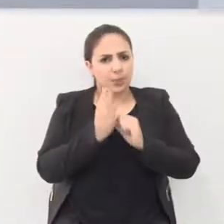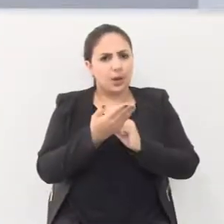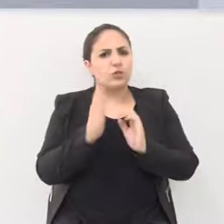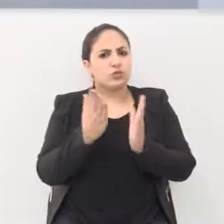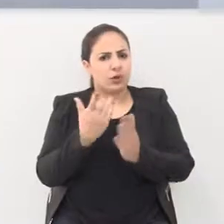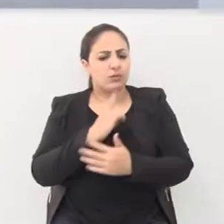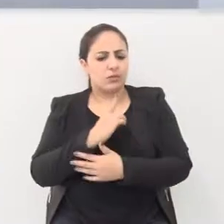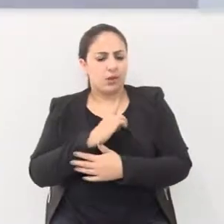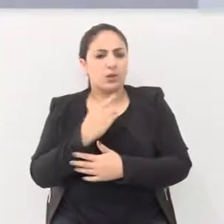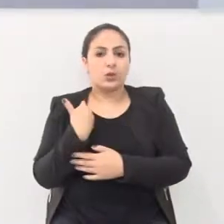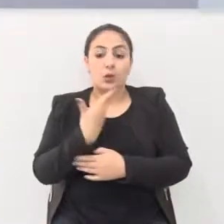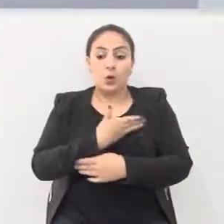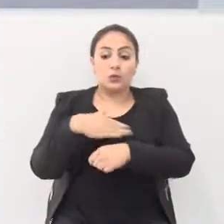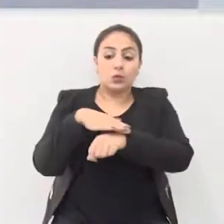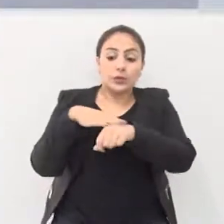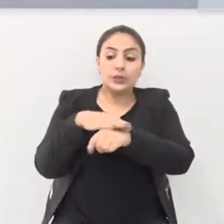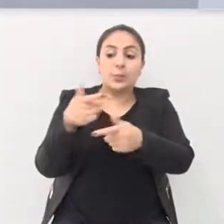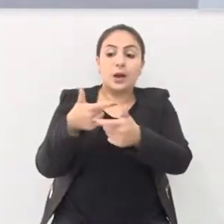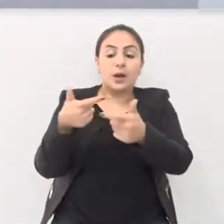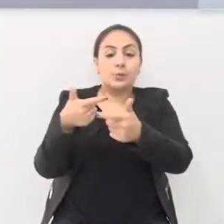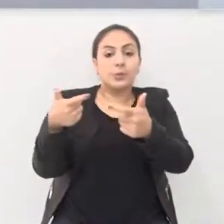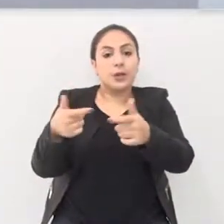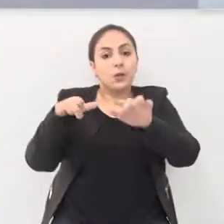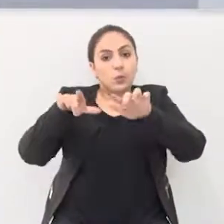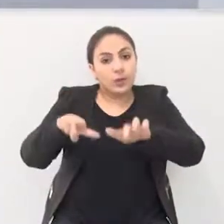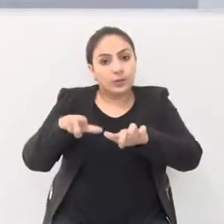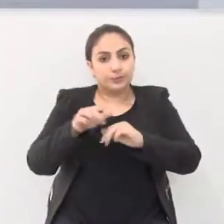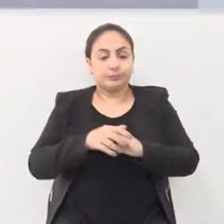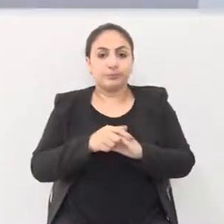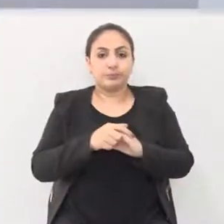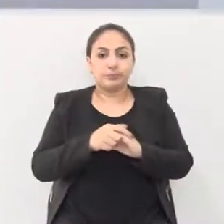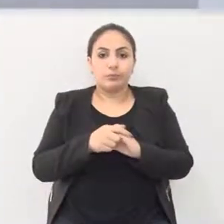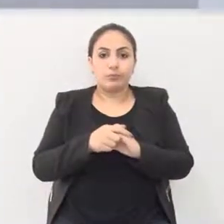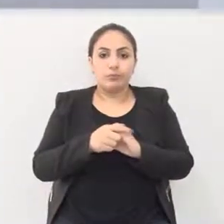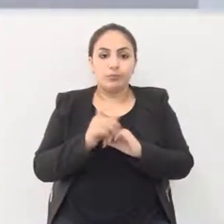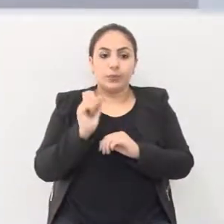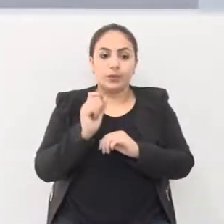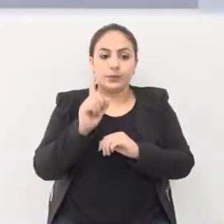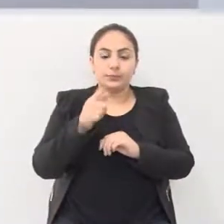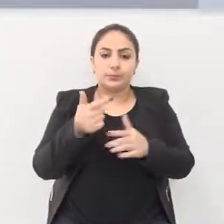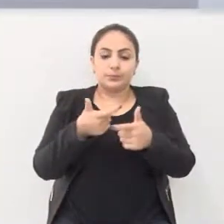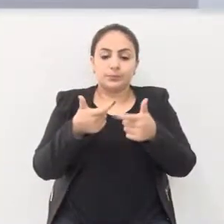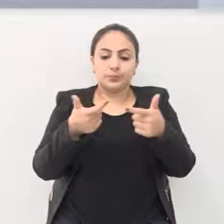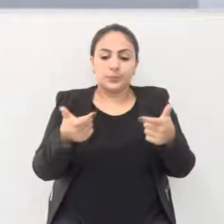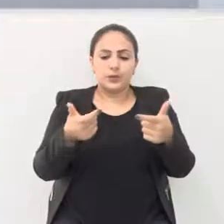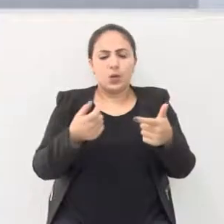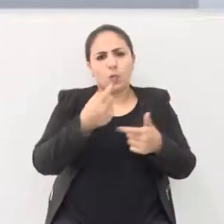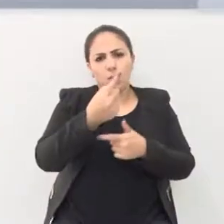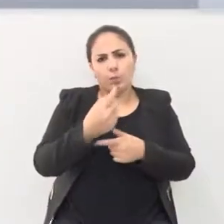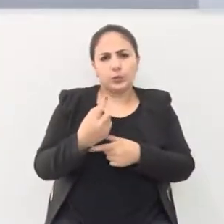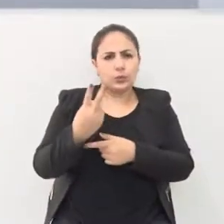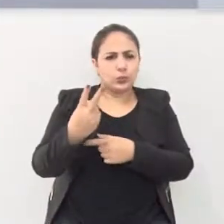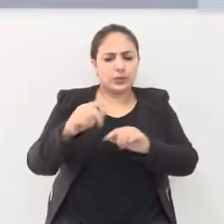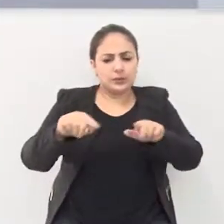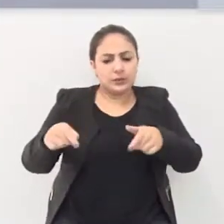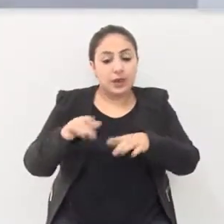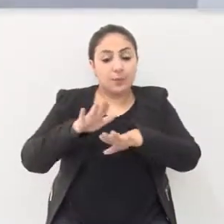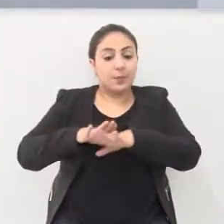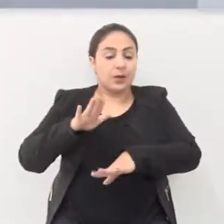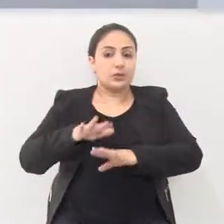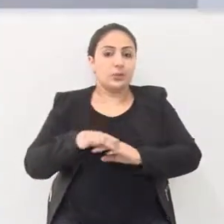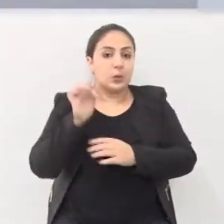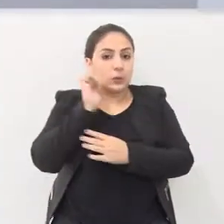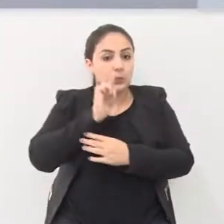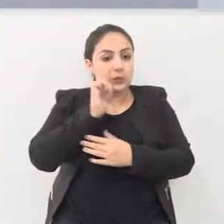aqueles bairros que já possuem, a gente vem conversando para ampliação do espaço físico, ou seja, aumentar 1 ou 2 salas